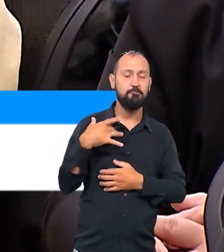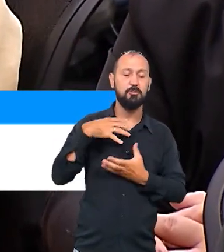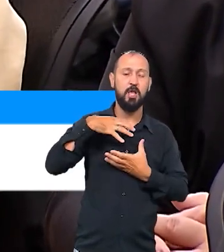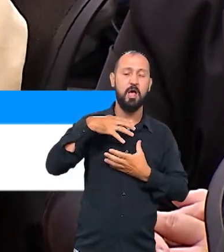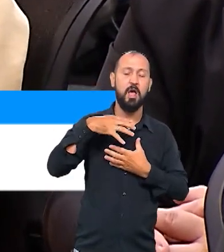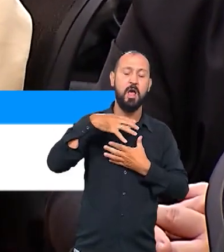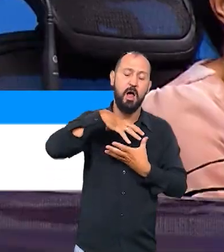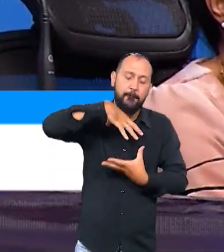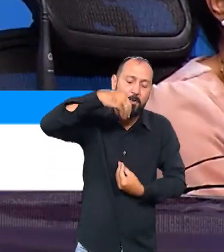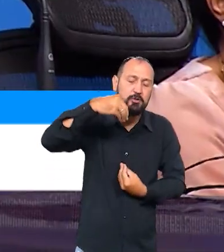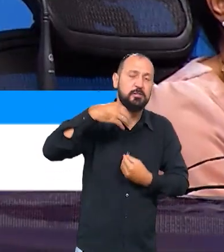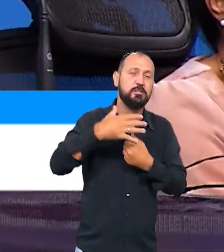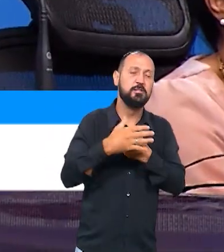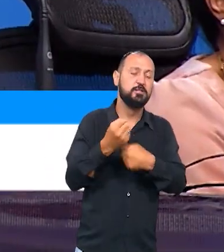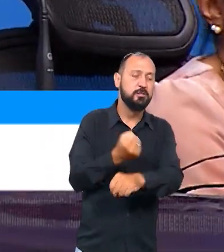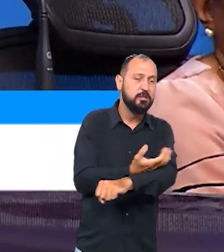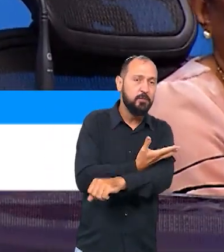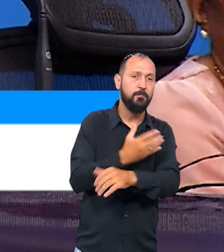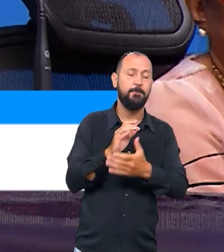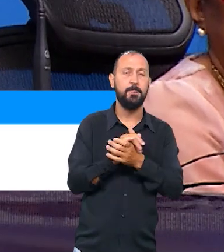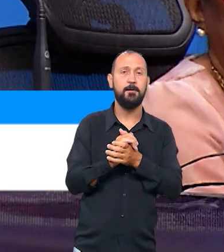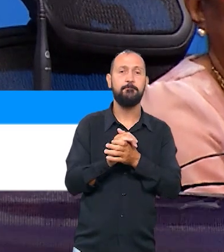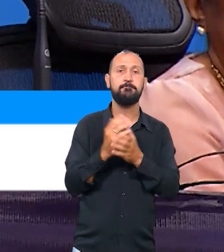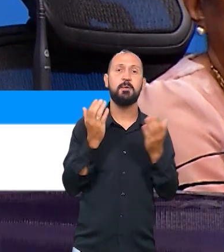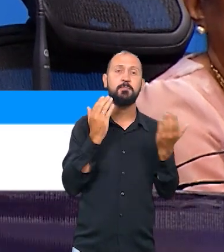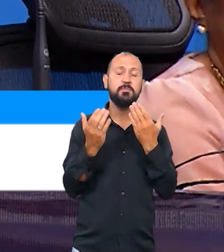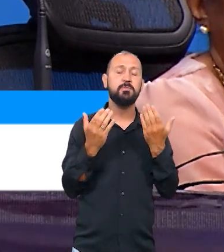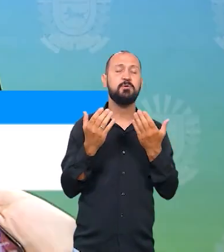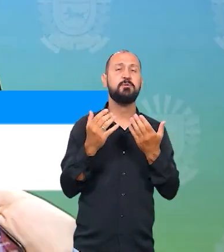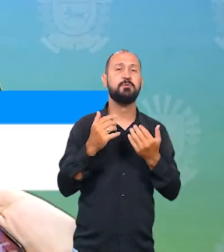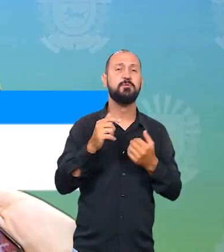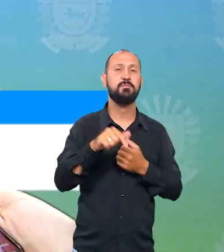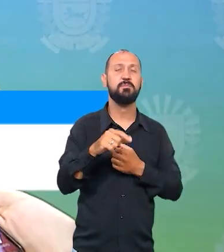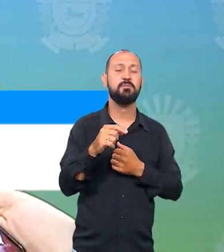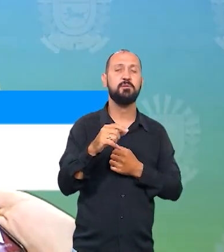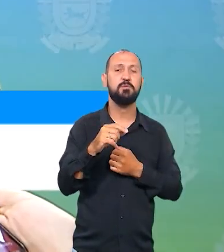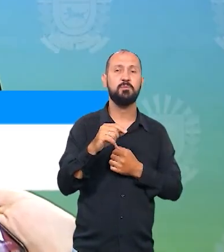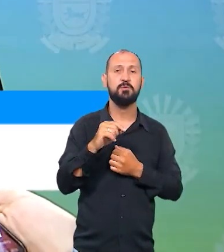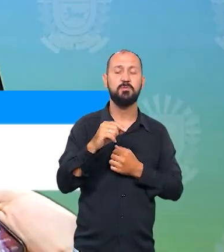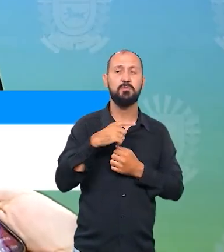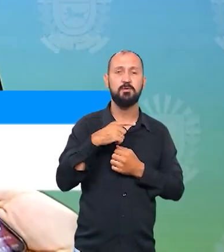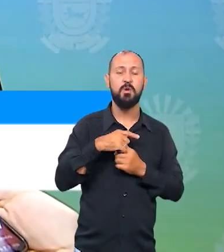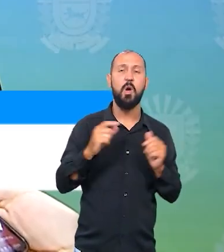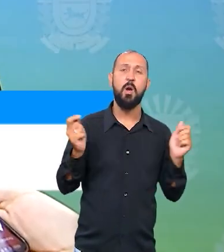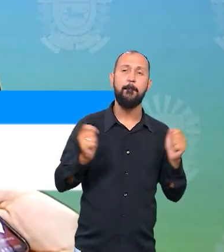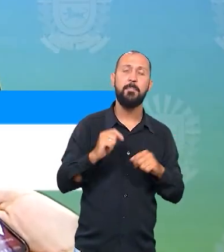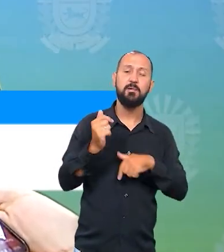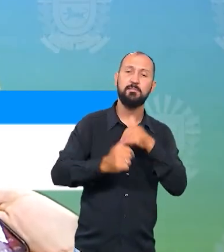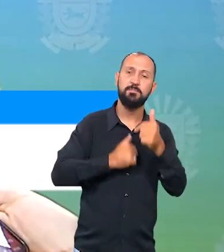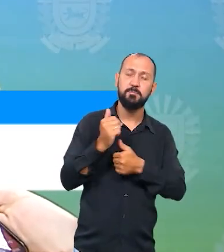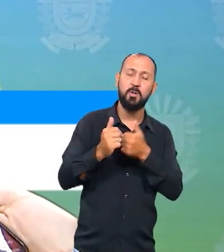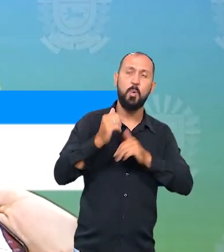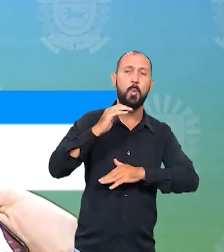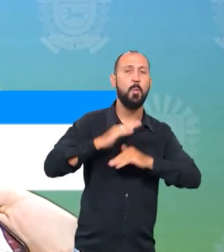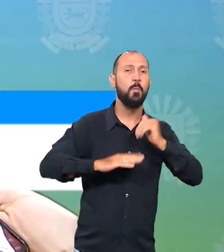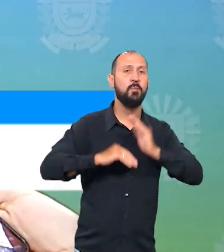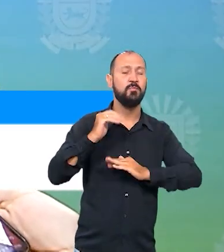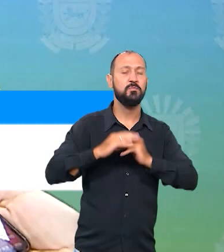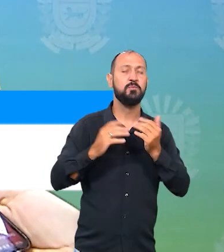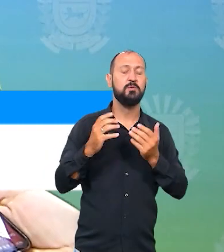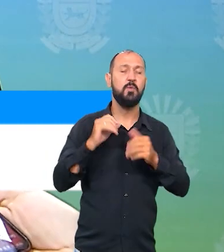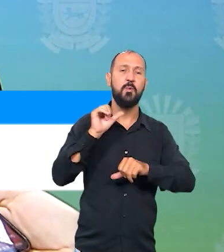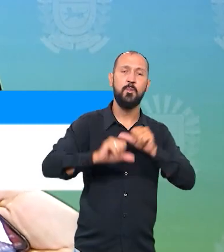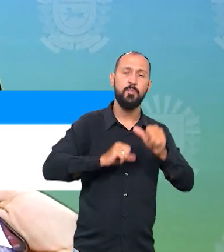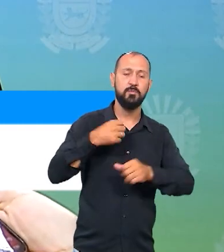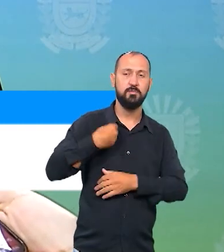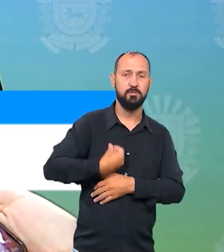na saúde emocional para lidar com as lutas internas. A psicologia, ela não só nos